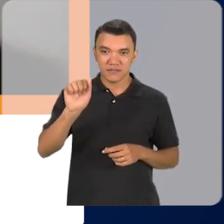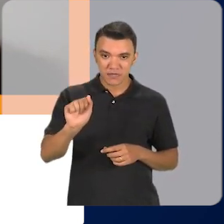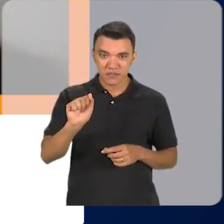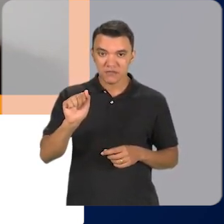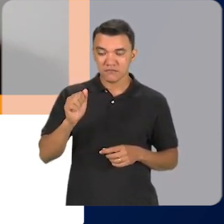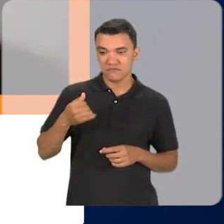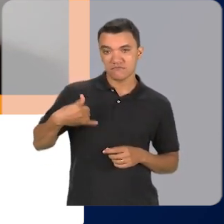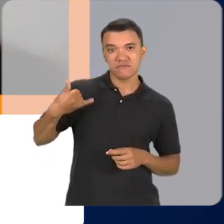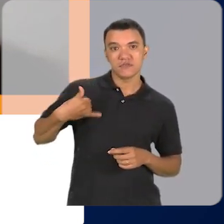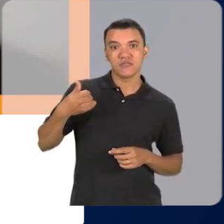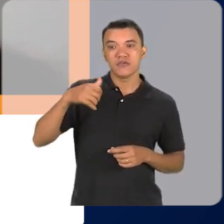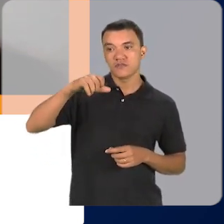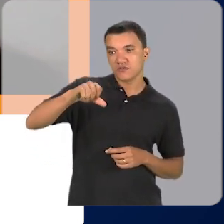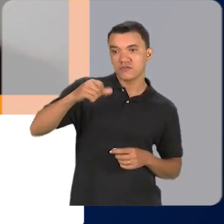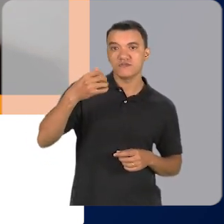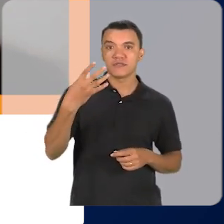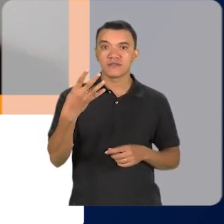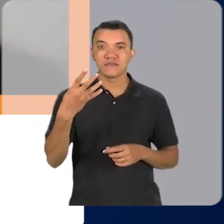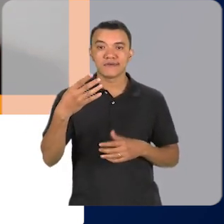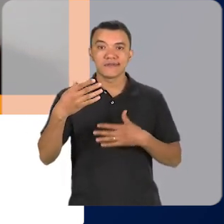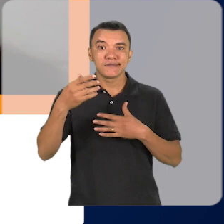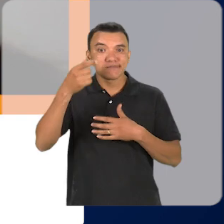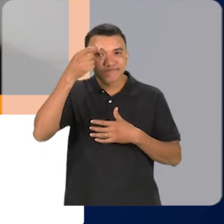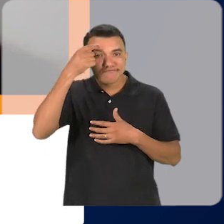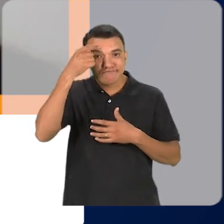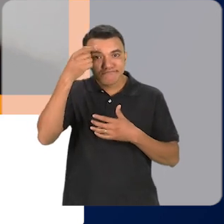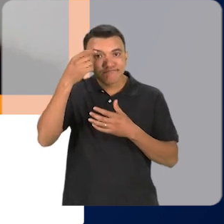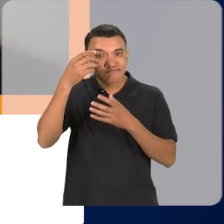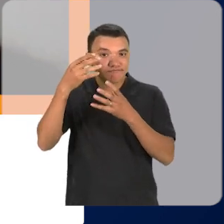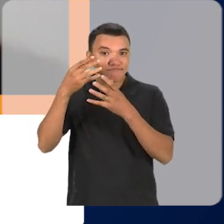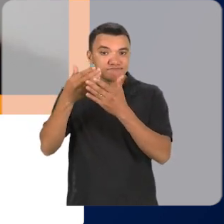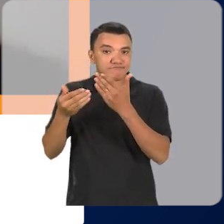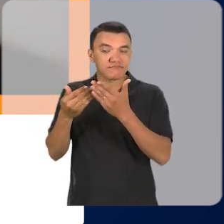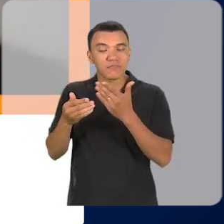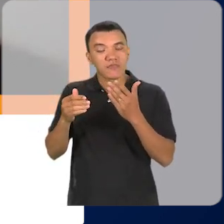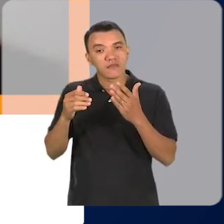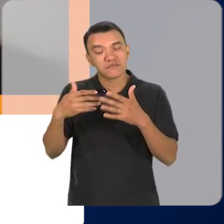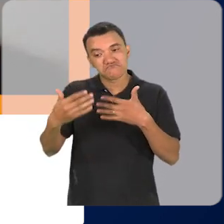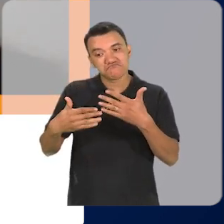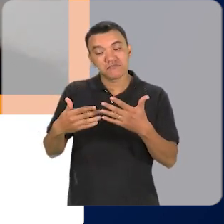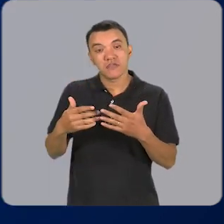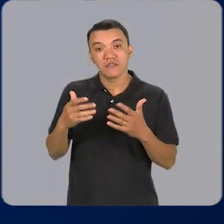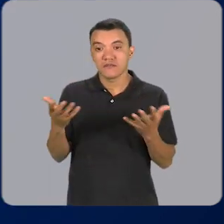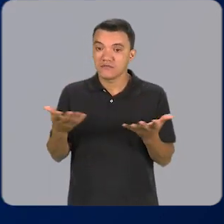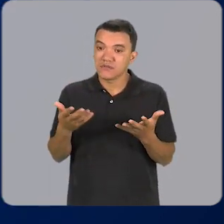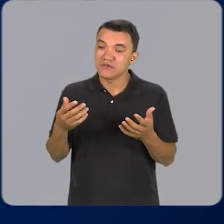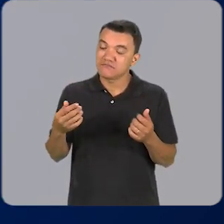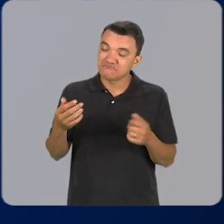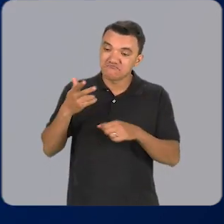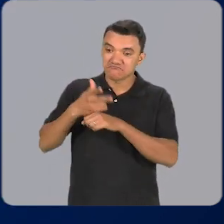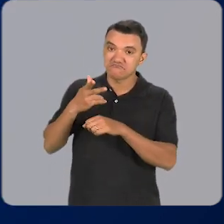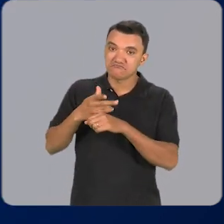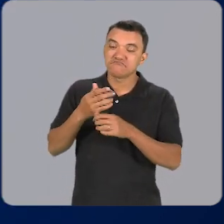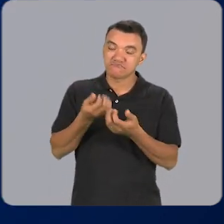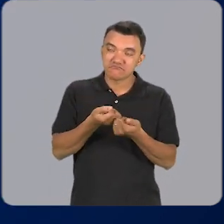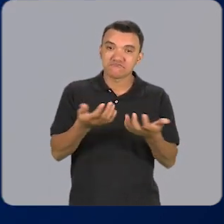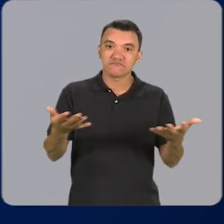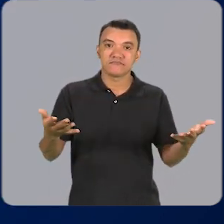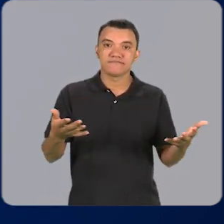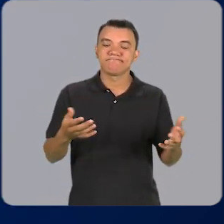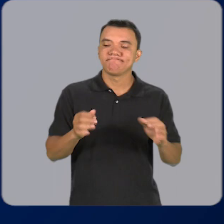memória dela se vai, né? Então a gente precisa eternizá-los através desse documentário. Vai dar certo se Deus